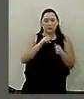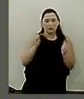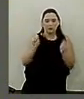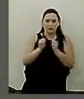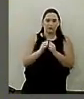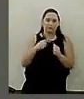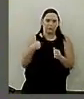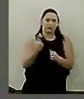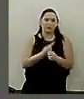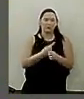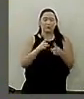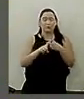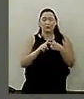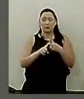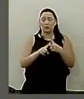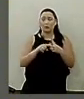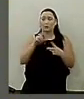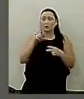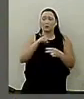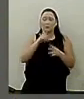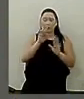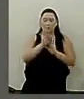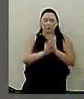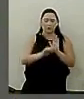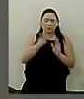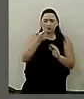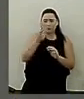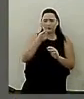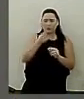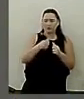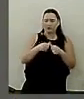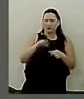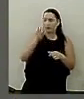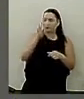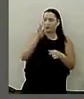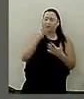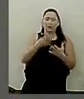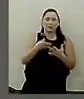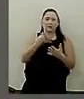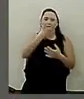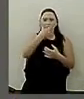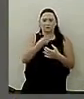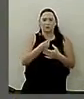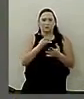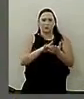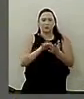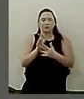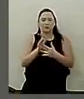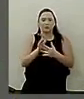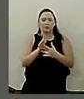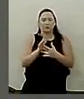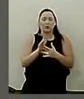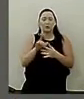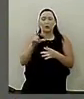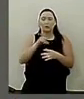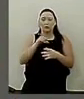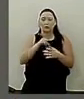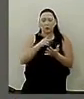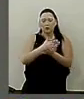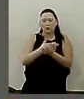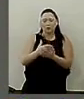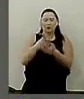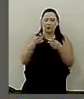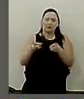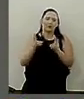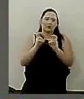Segundo, o texto diz que eles ficaram admirados diante daquele homem, que eles começam a